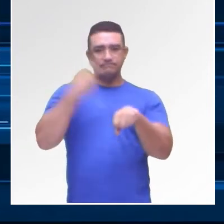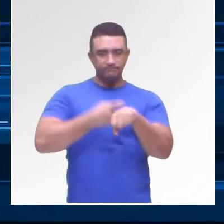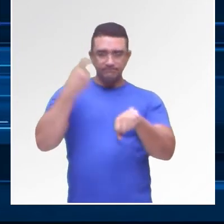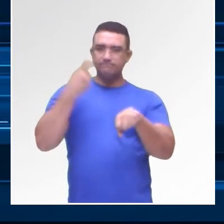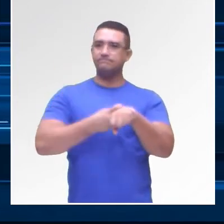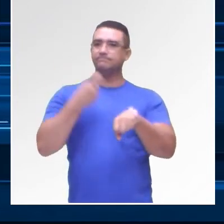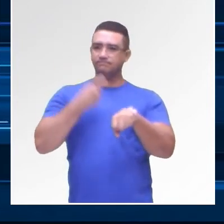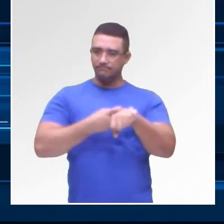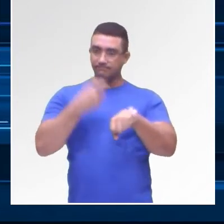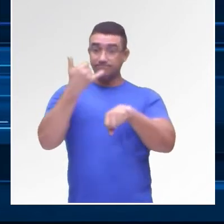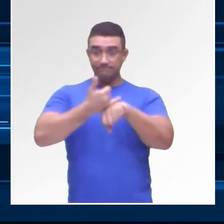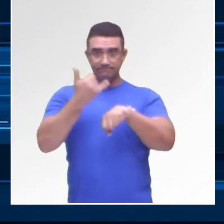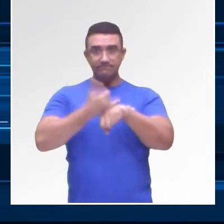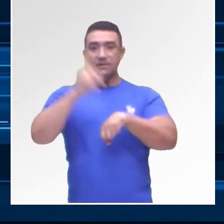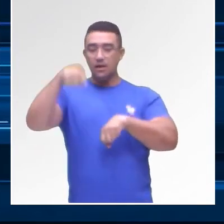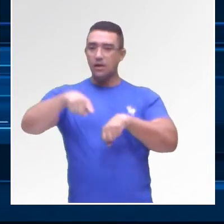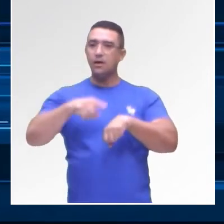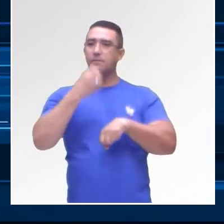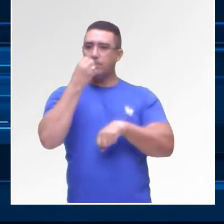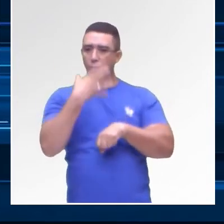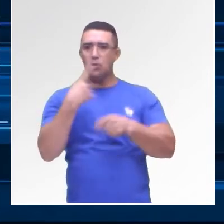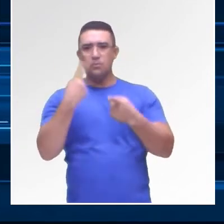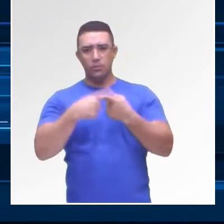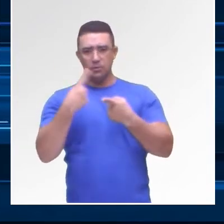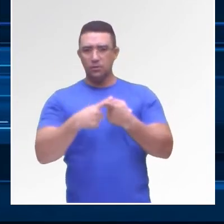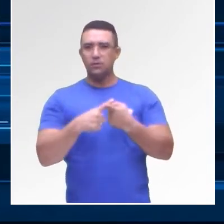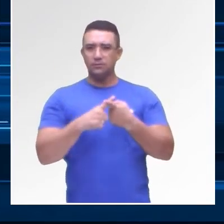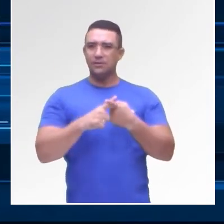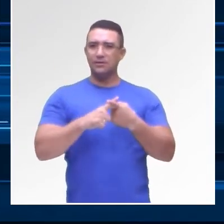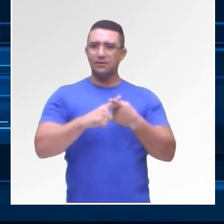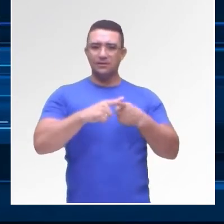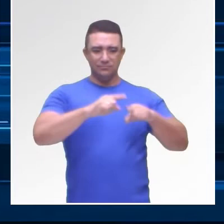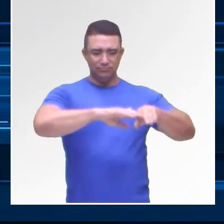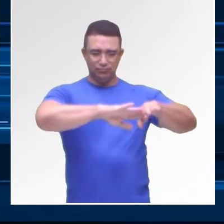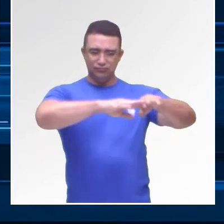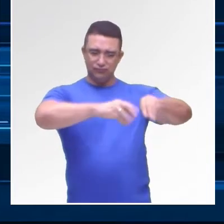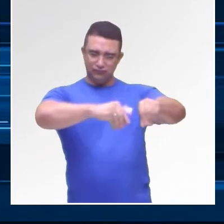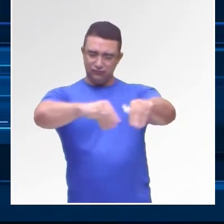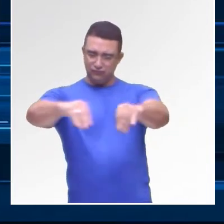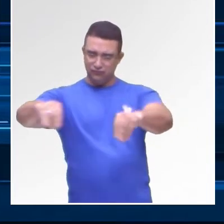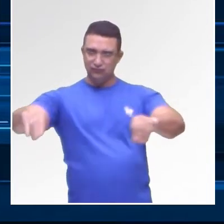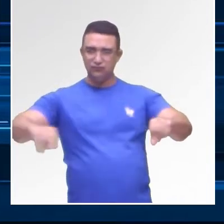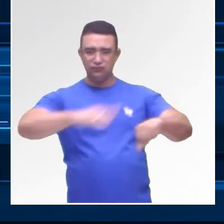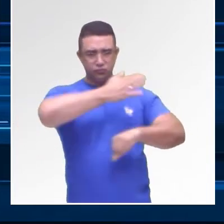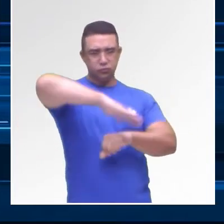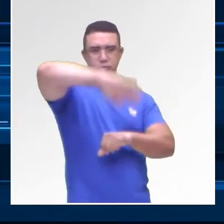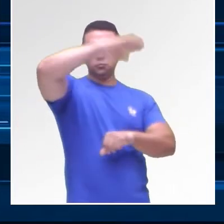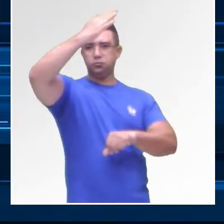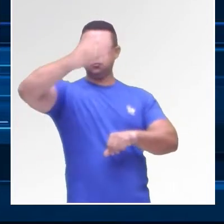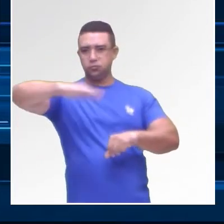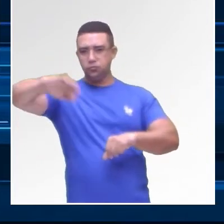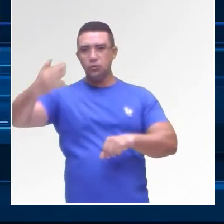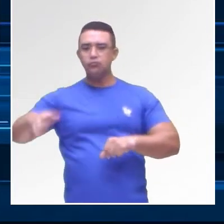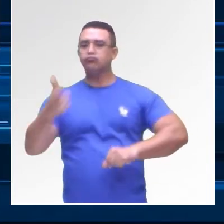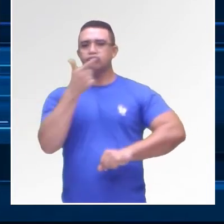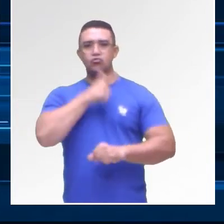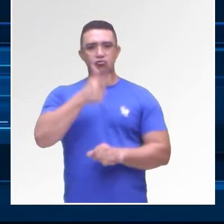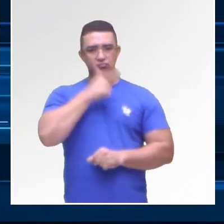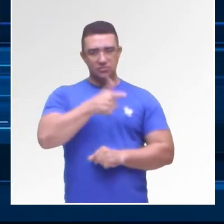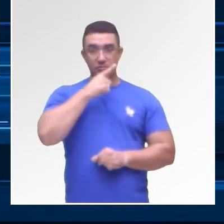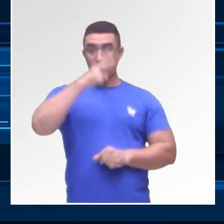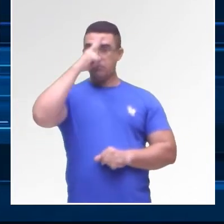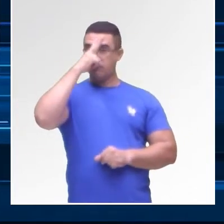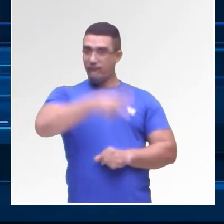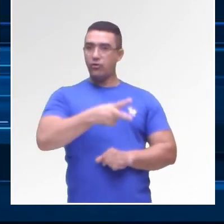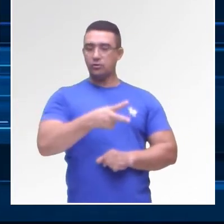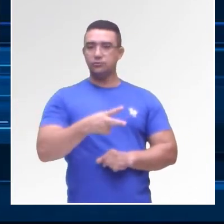então mais possível de aguentar os terrenos bem acidentados. Depois da